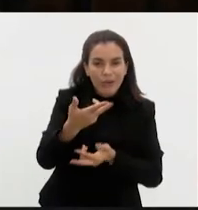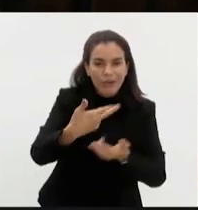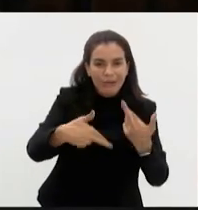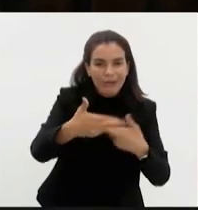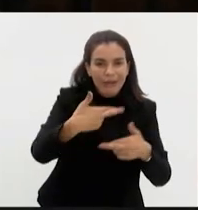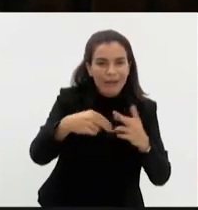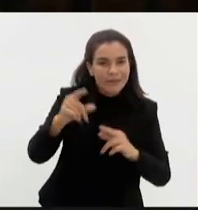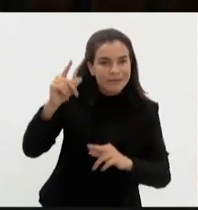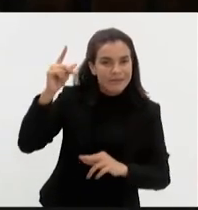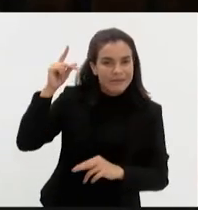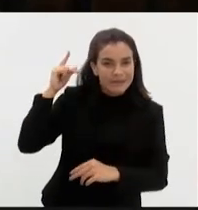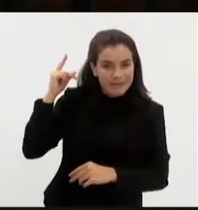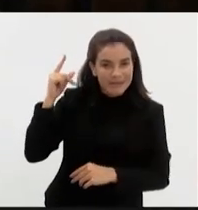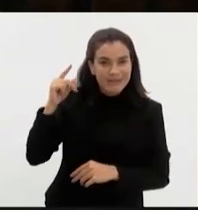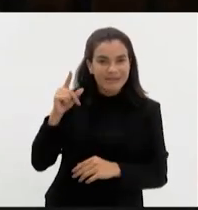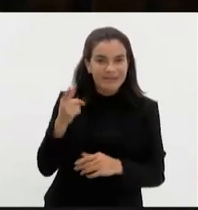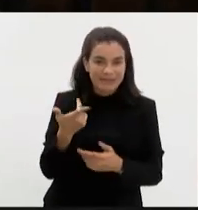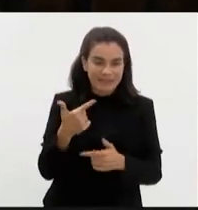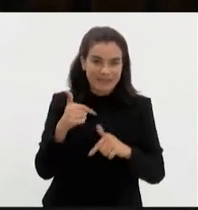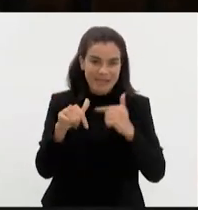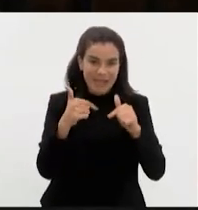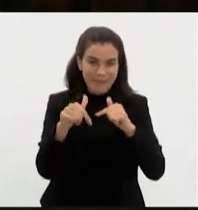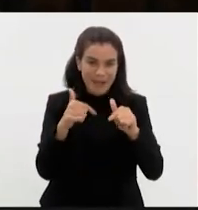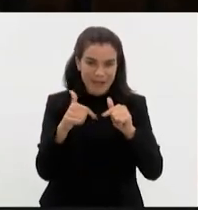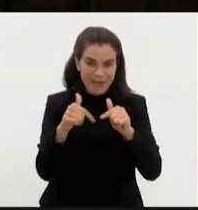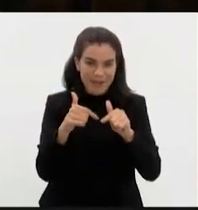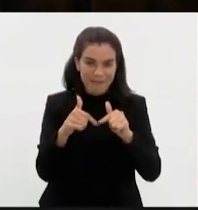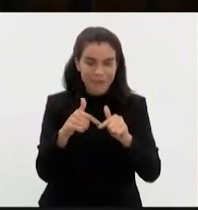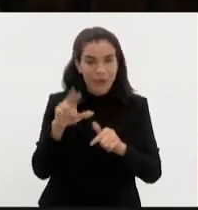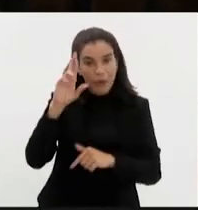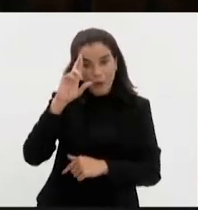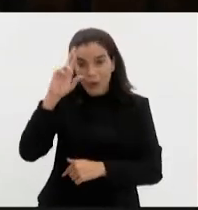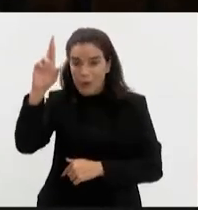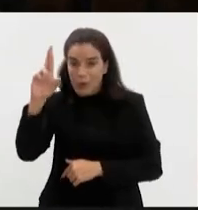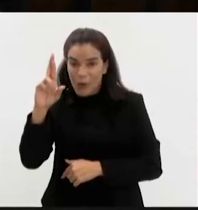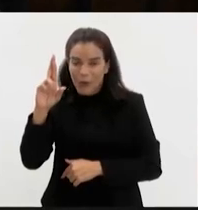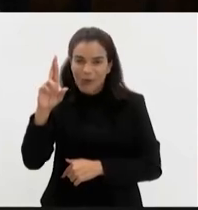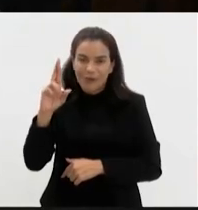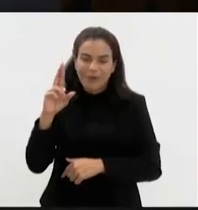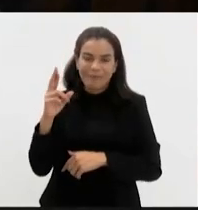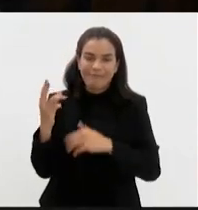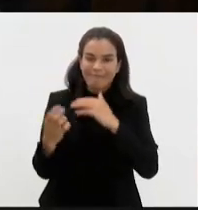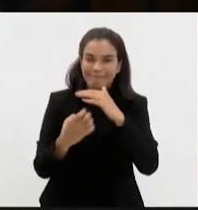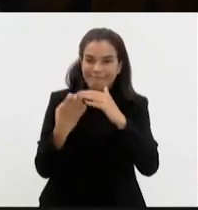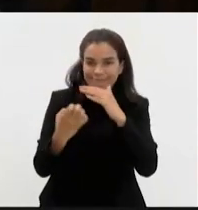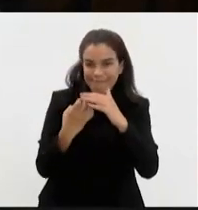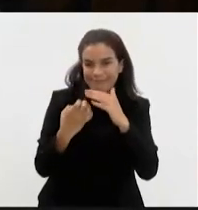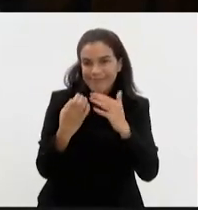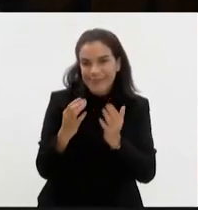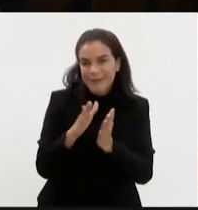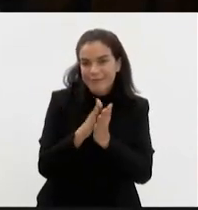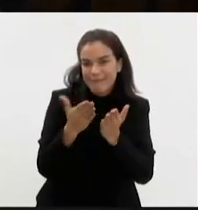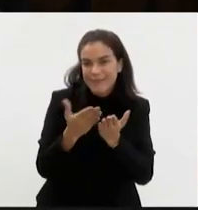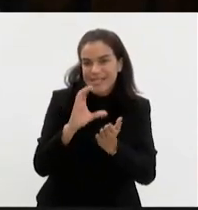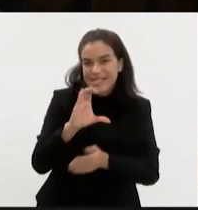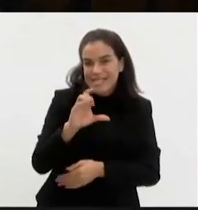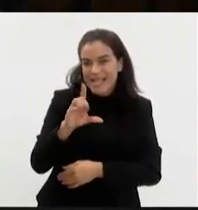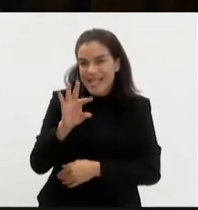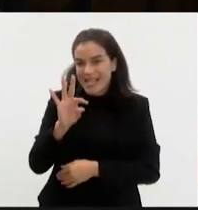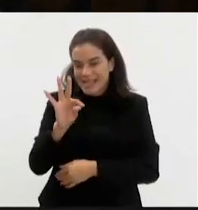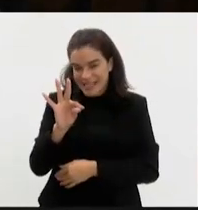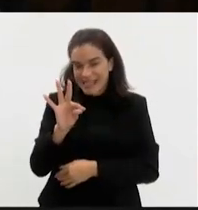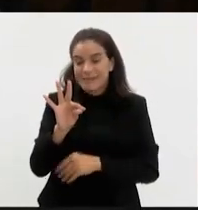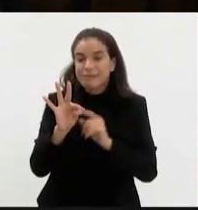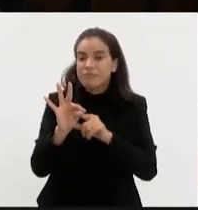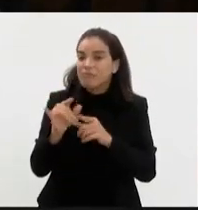antiga de força de trabalho e um dono dos meias de produção balizada no nosso sistema pela CLT